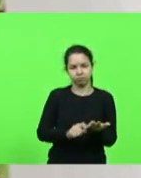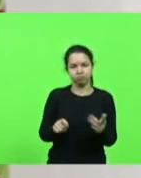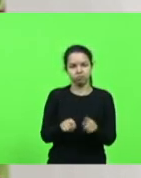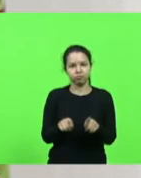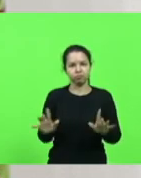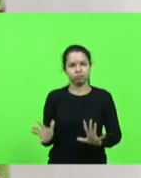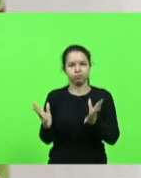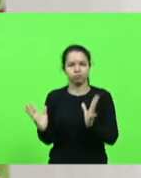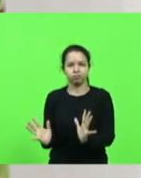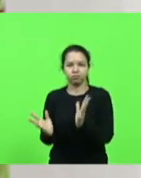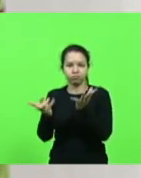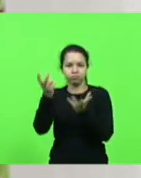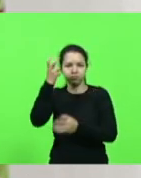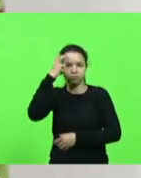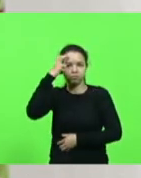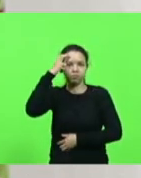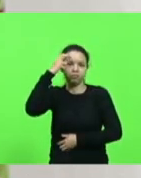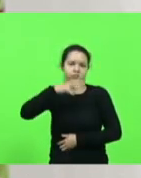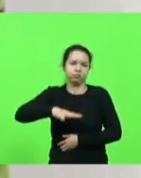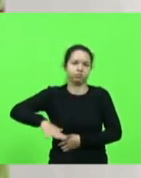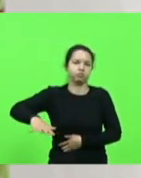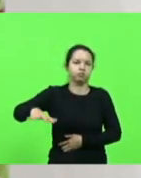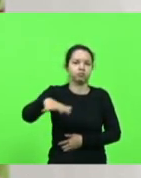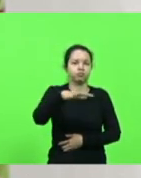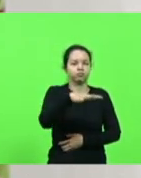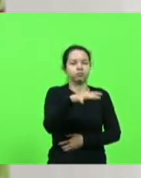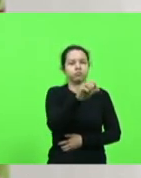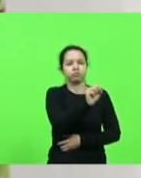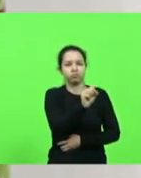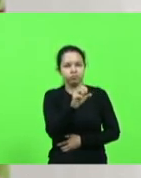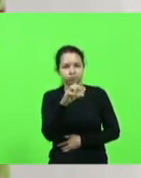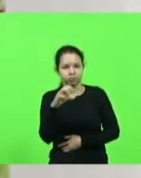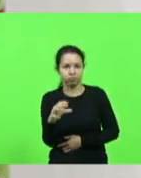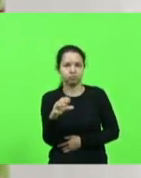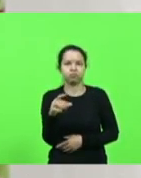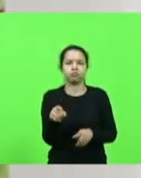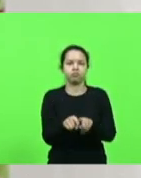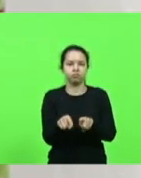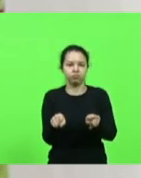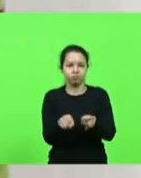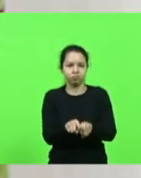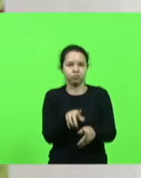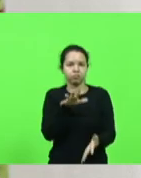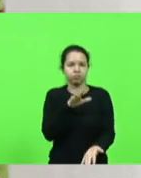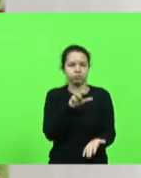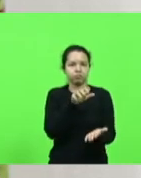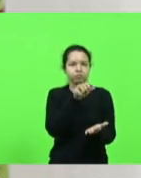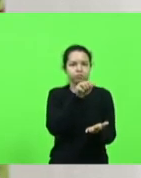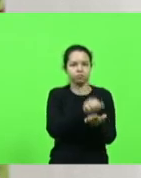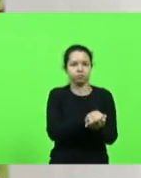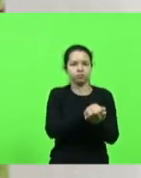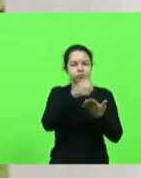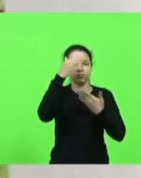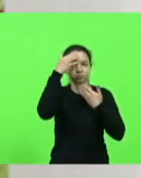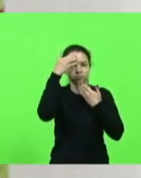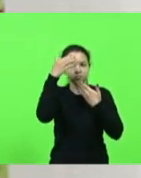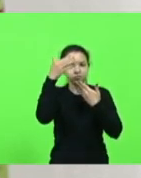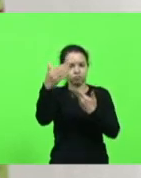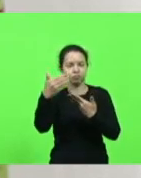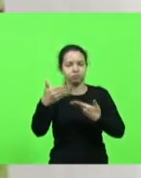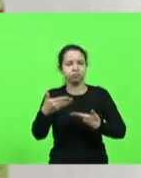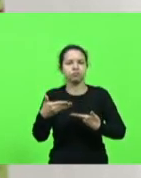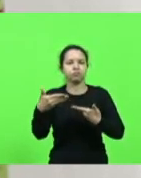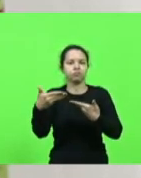em todas as regiões de Santa Catarina. Desejo já também registrar aqui preliminarmente agradecimento da recepção do diretor de